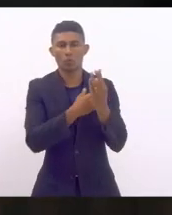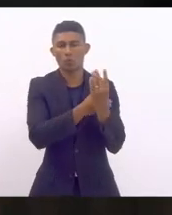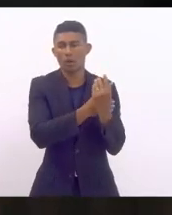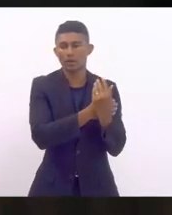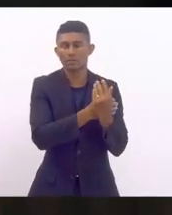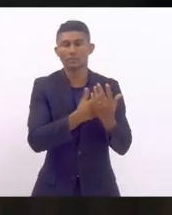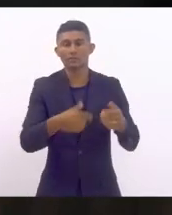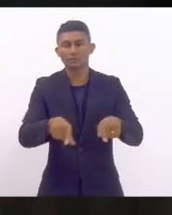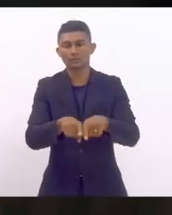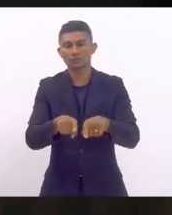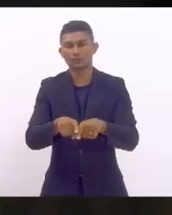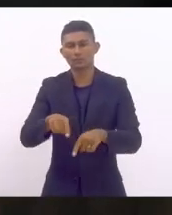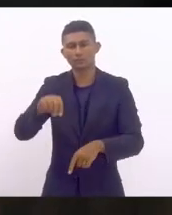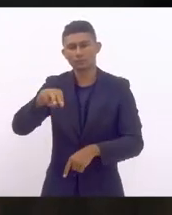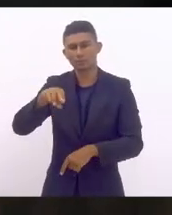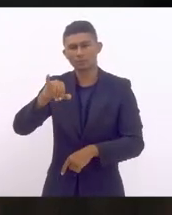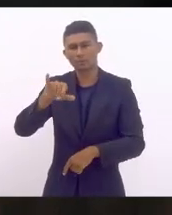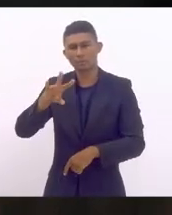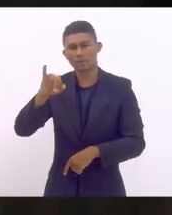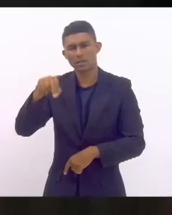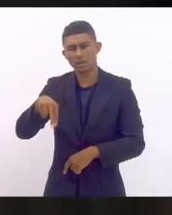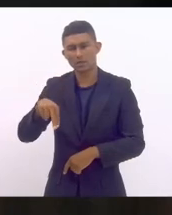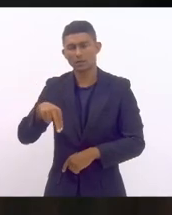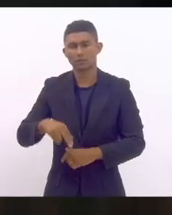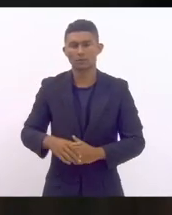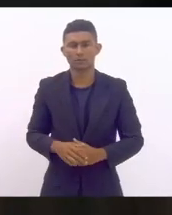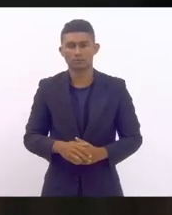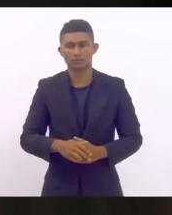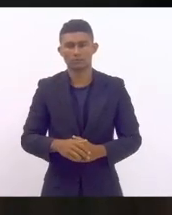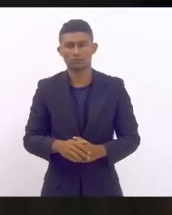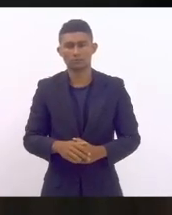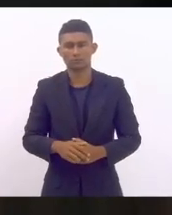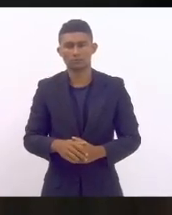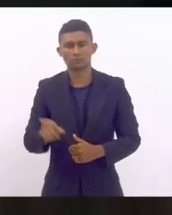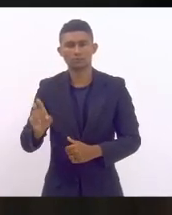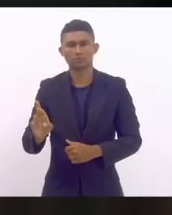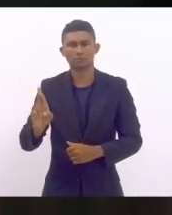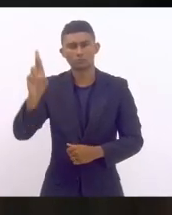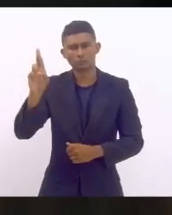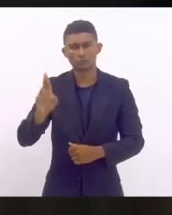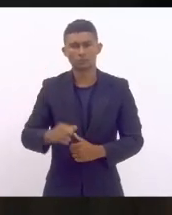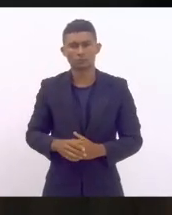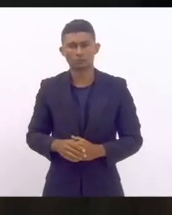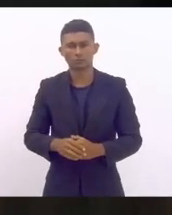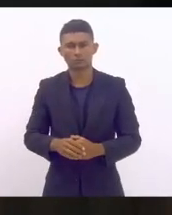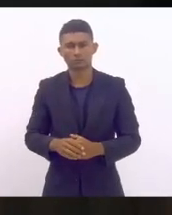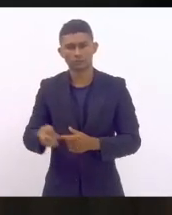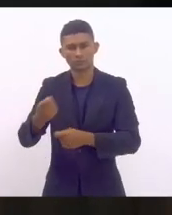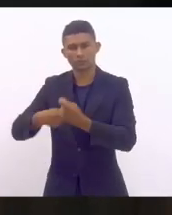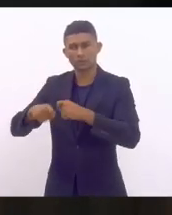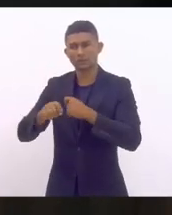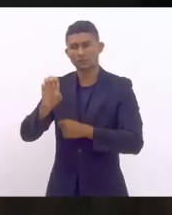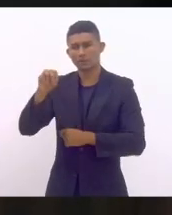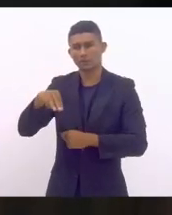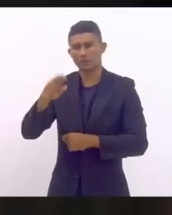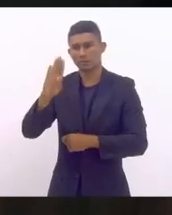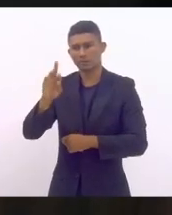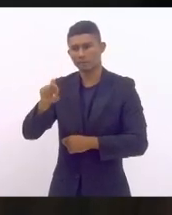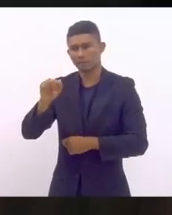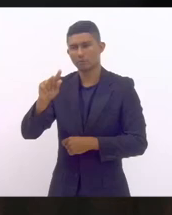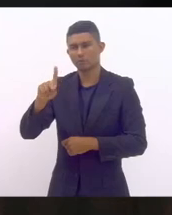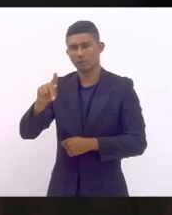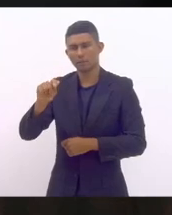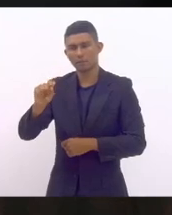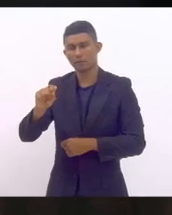Oeste minchan chefe adjunto da divisão de administração da Embrapa Mônica